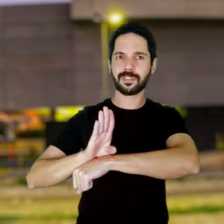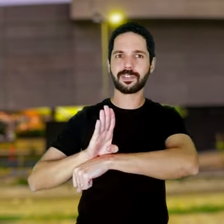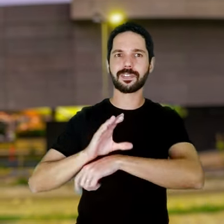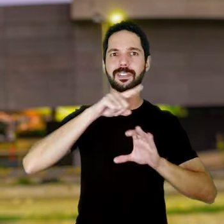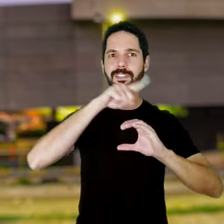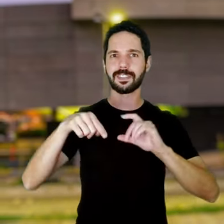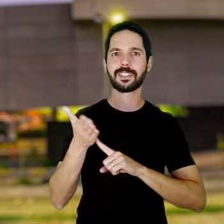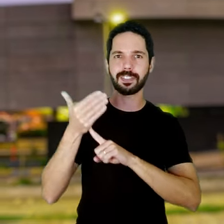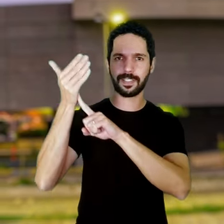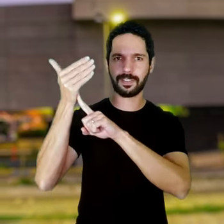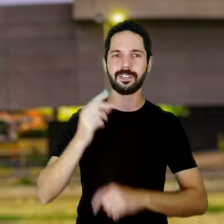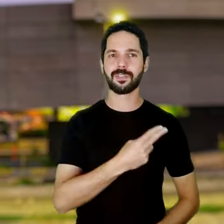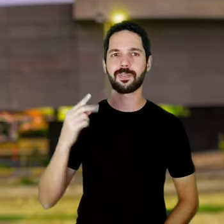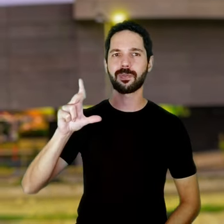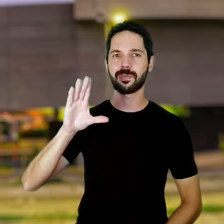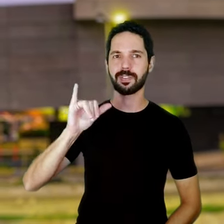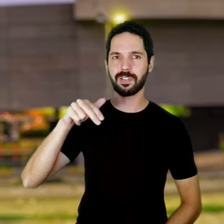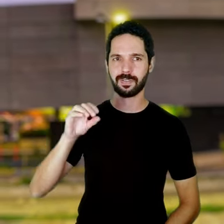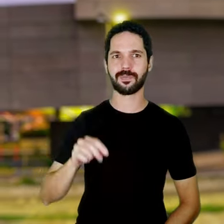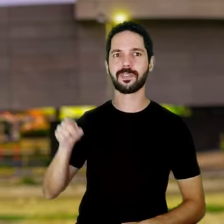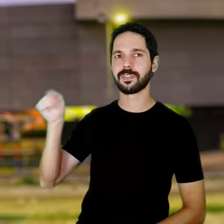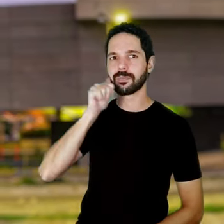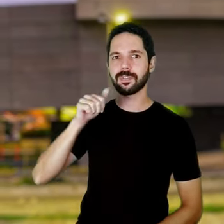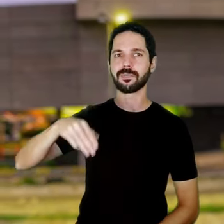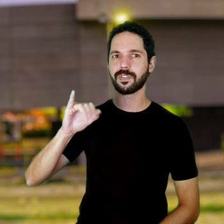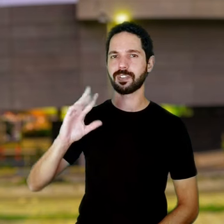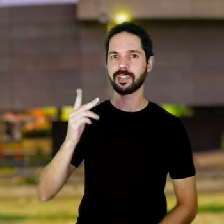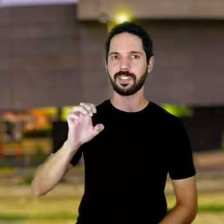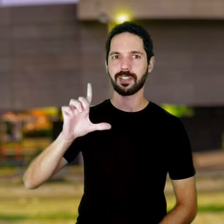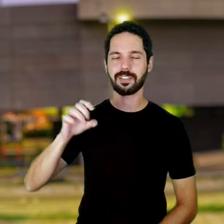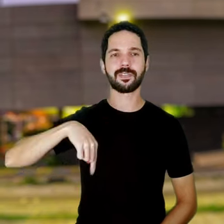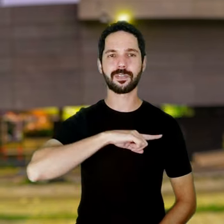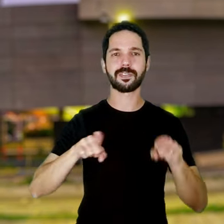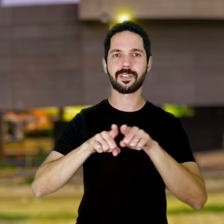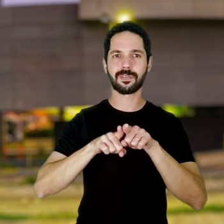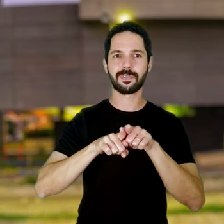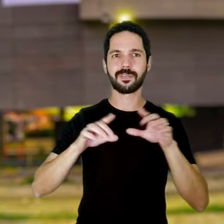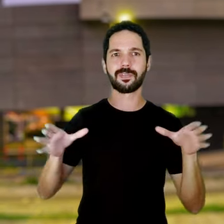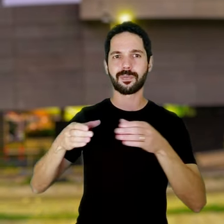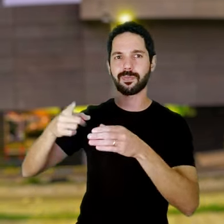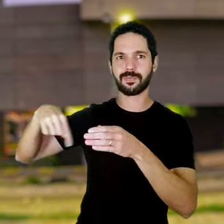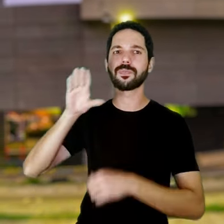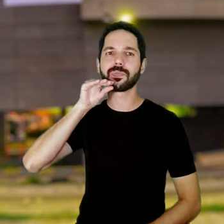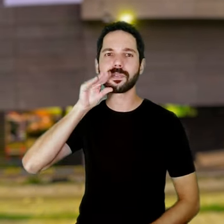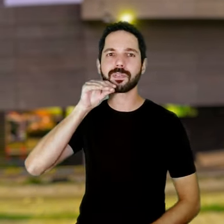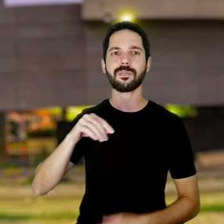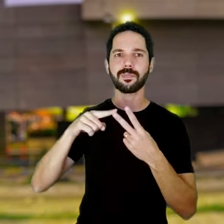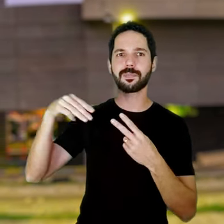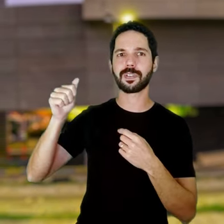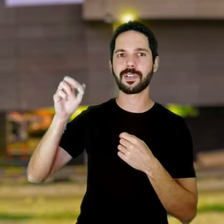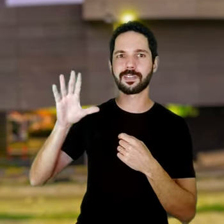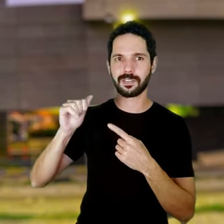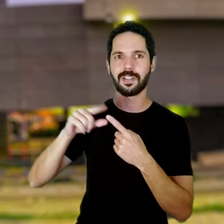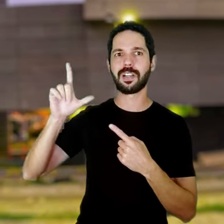Ciência e Tecnologia, professores Luciano e Michele. Contamos ainda com a equipe técnica da Secretaria, Márcia, Leone e